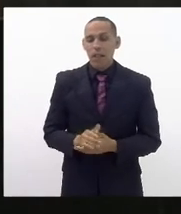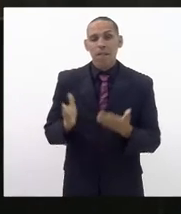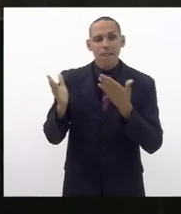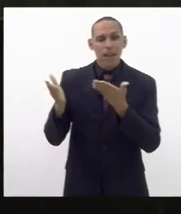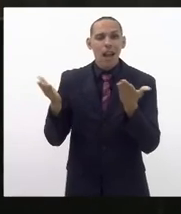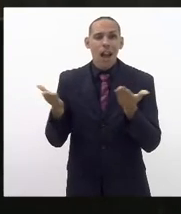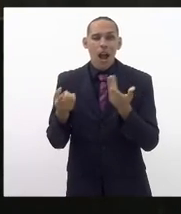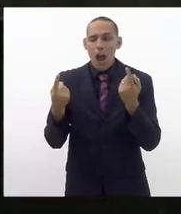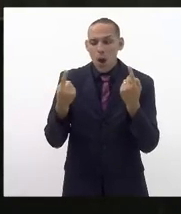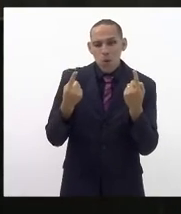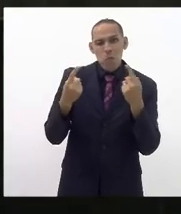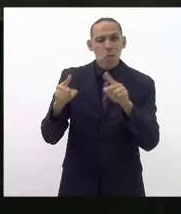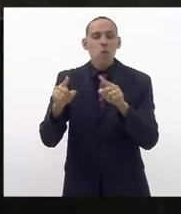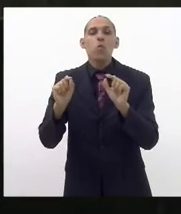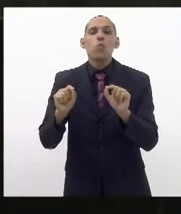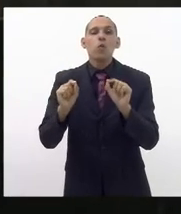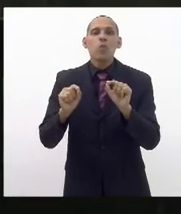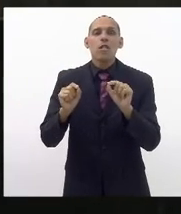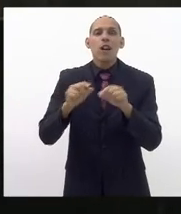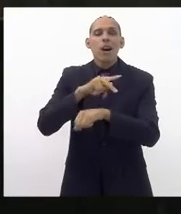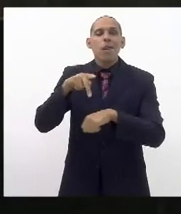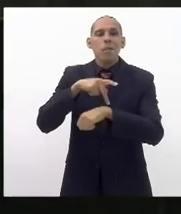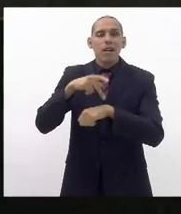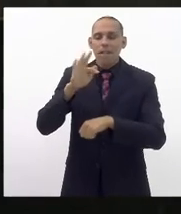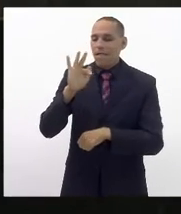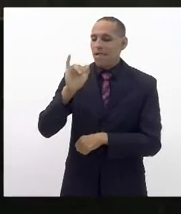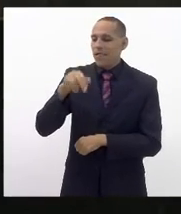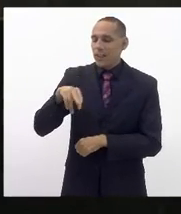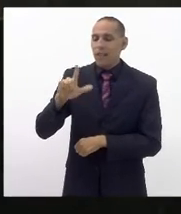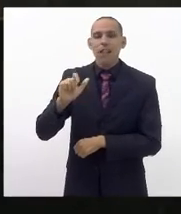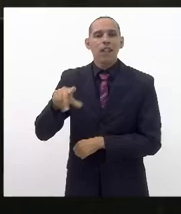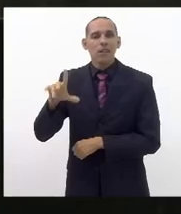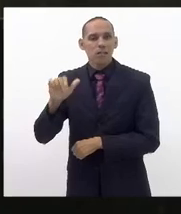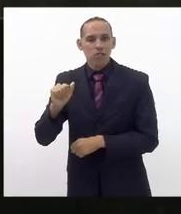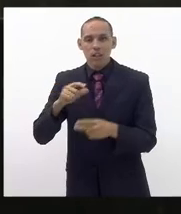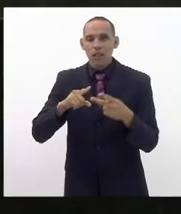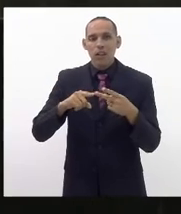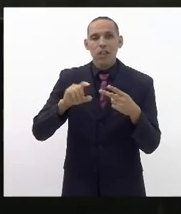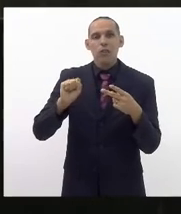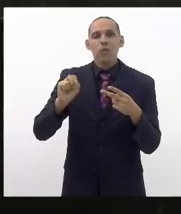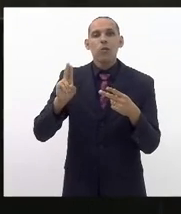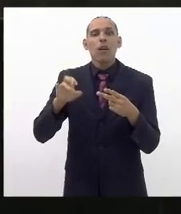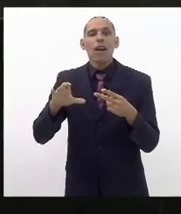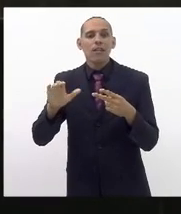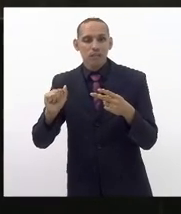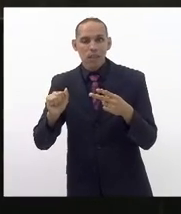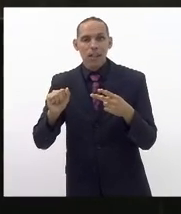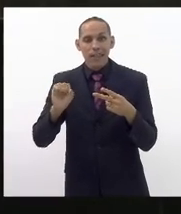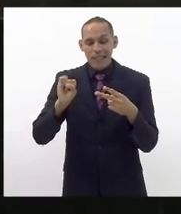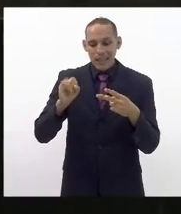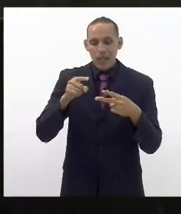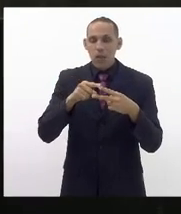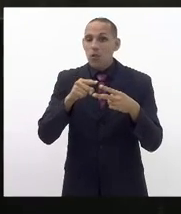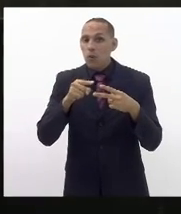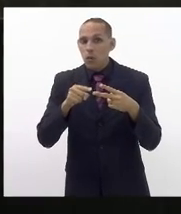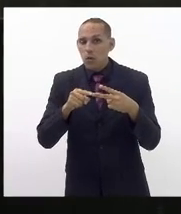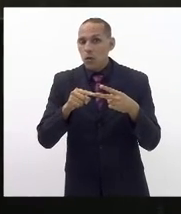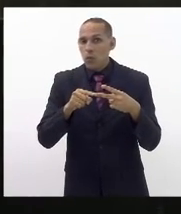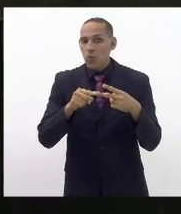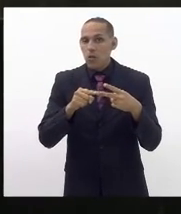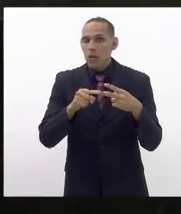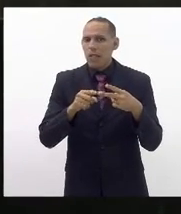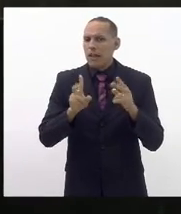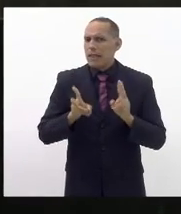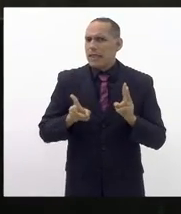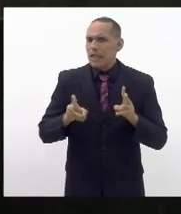está ameaçando a Finlândia e a Suécia. Que se esses países, que sempre